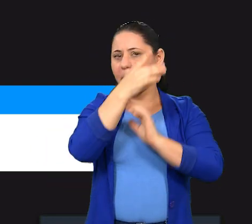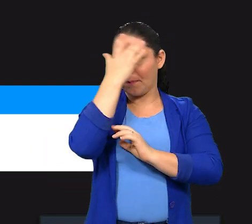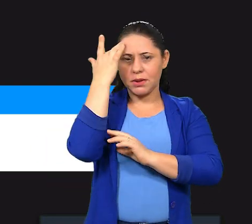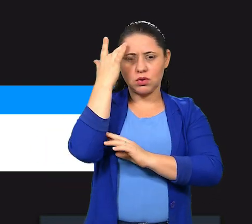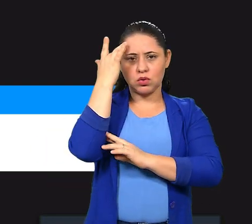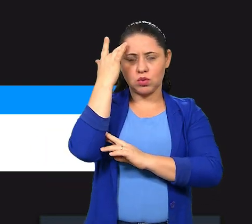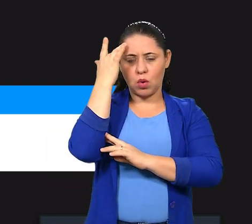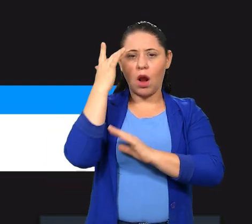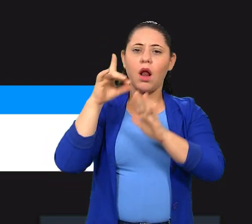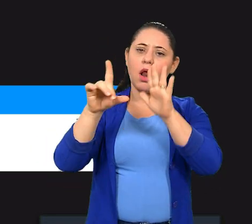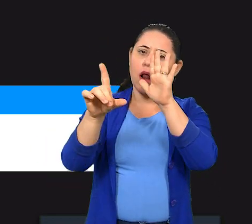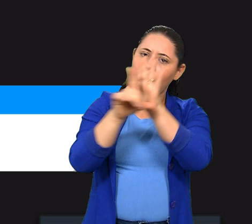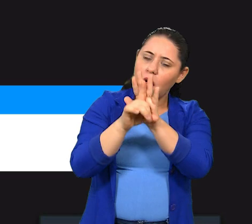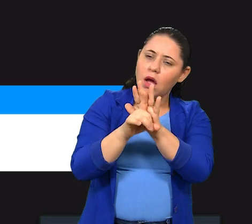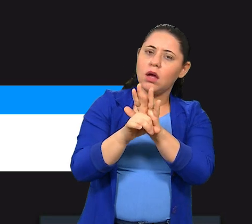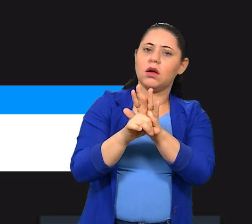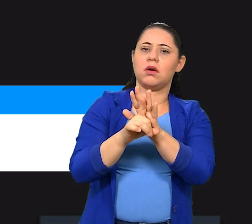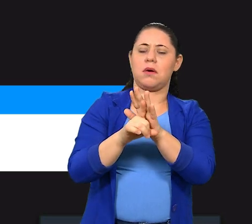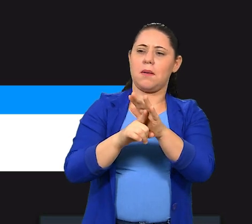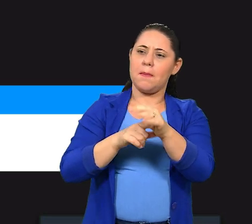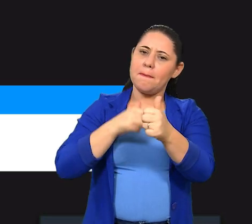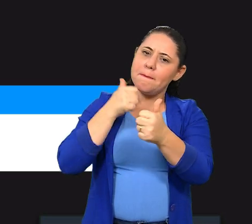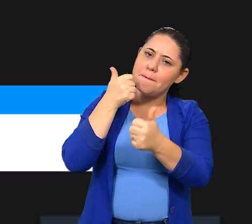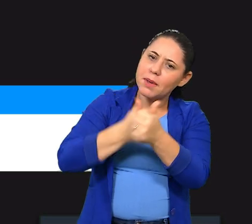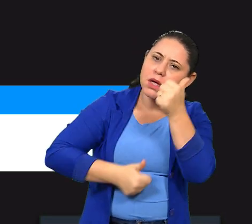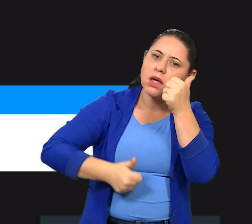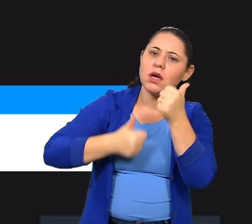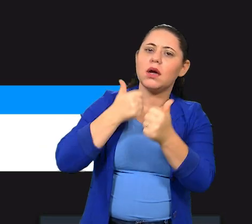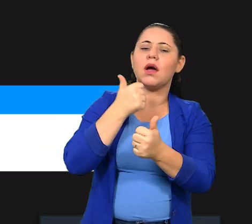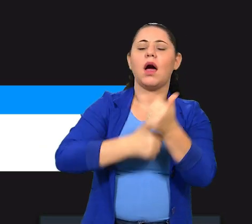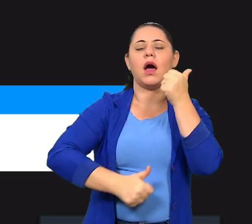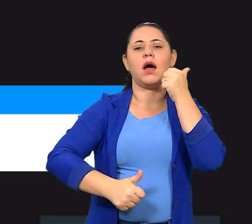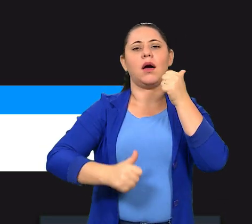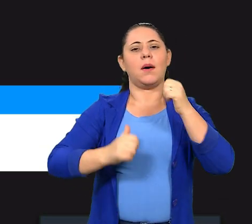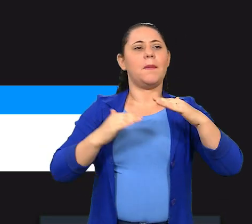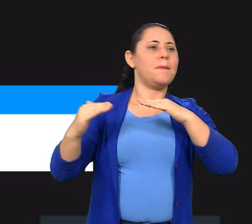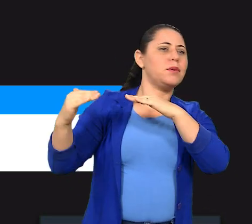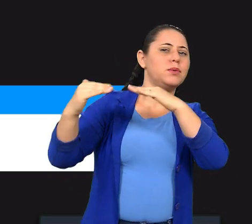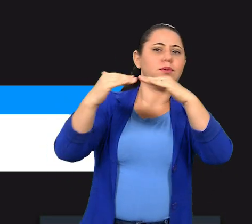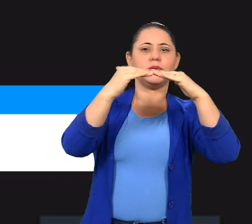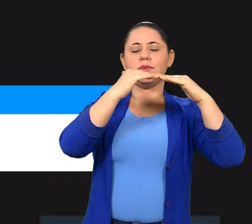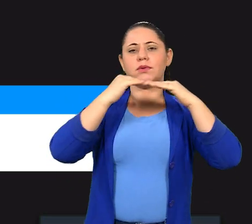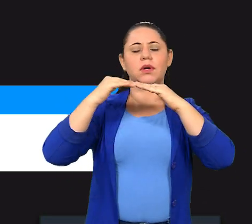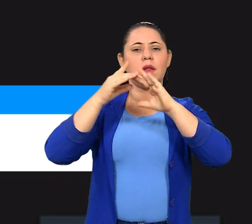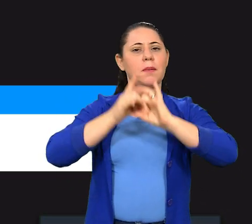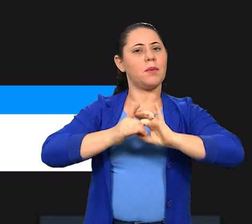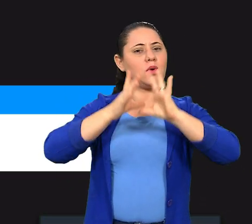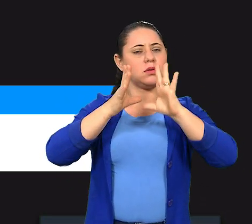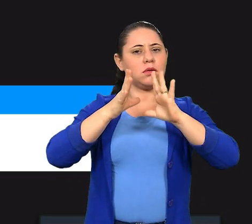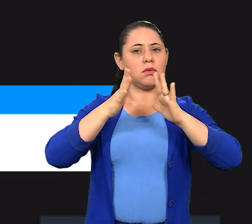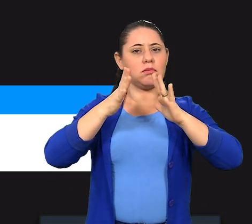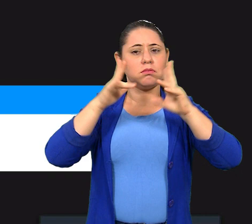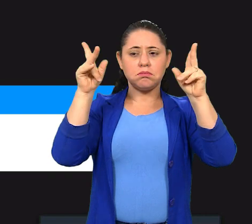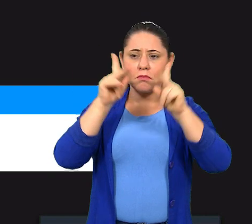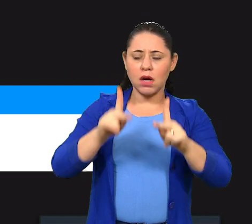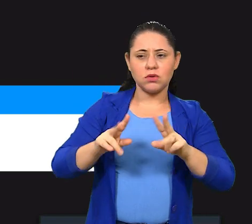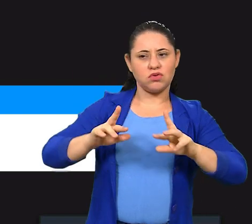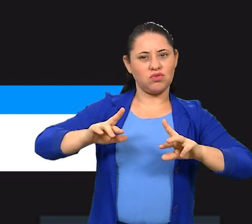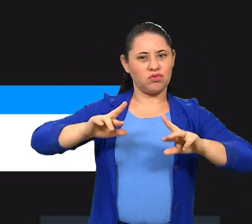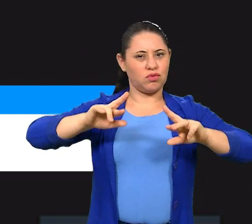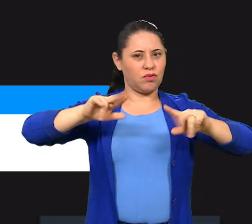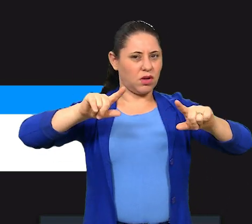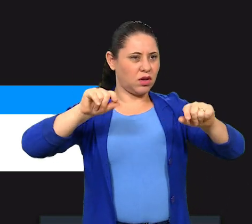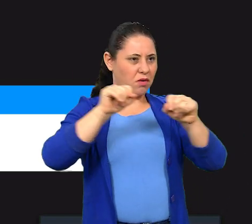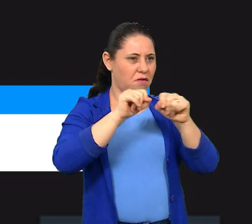ontem ninguém esperava de forma alguma os legalistas as pessoas que são legalistas que brigam pela